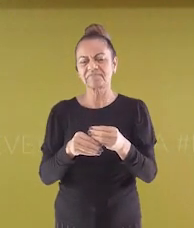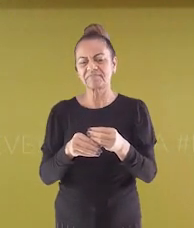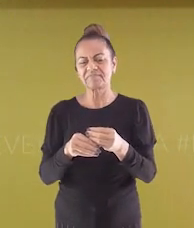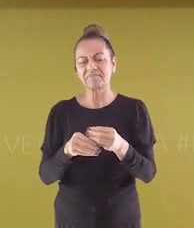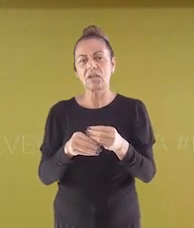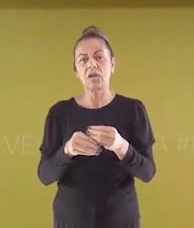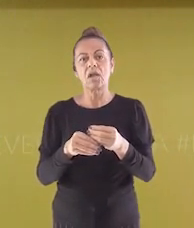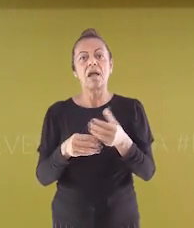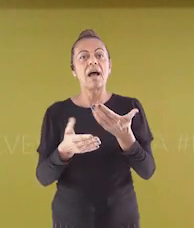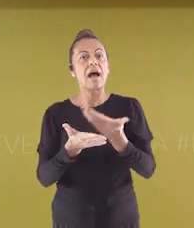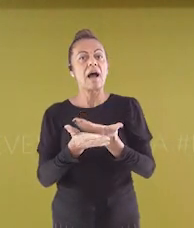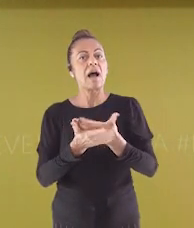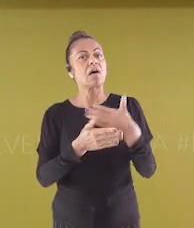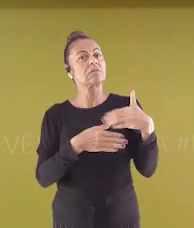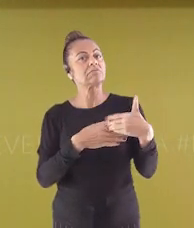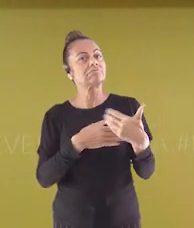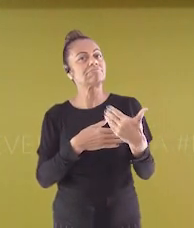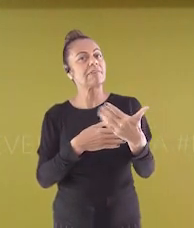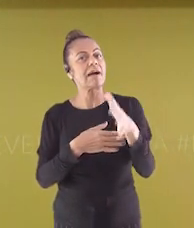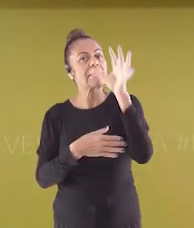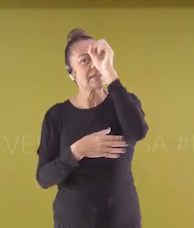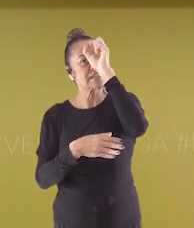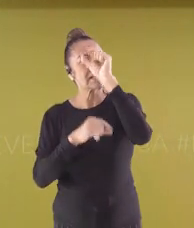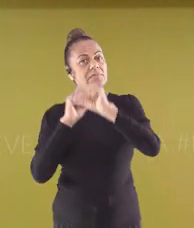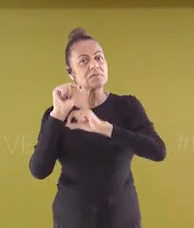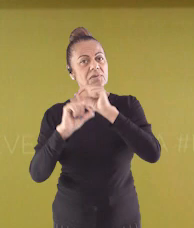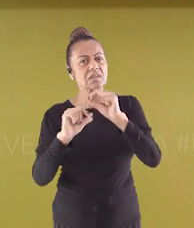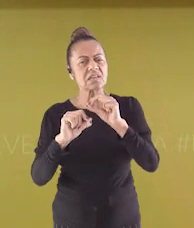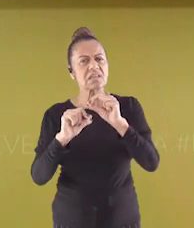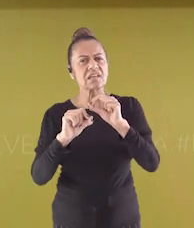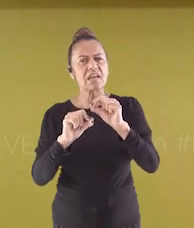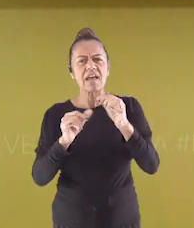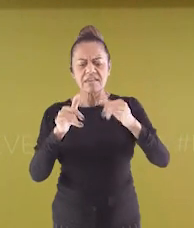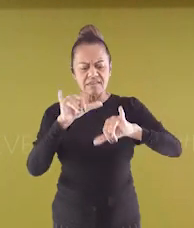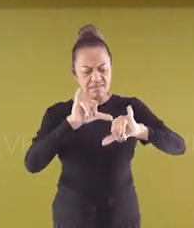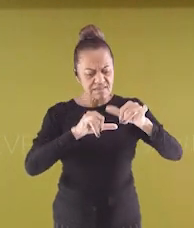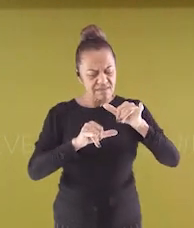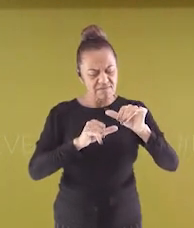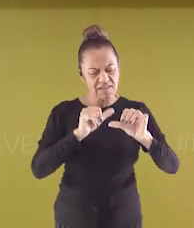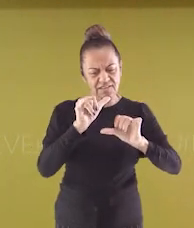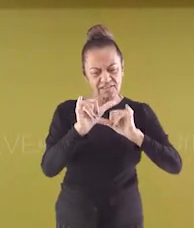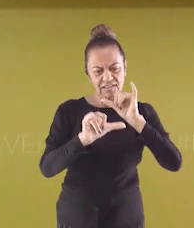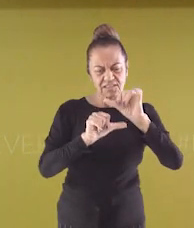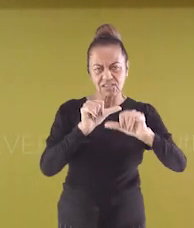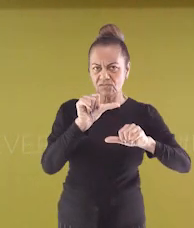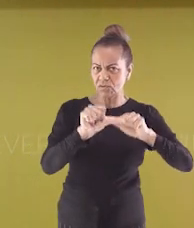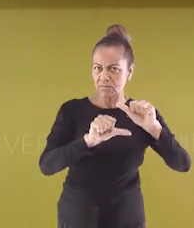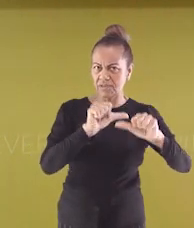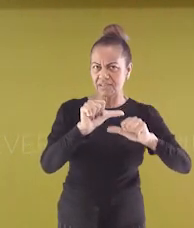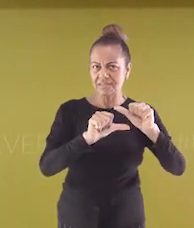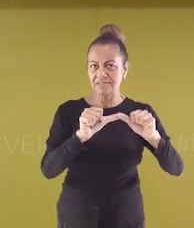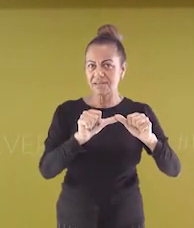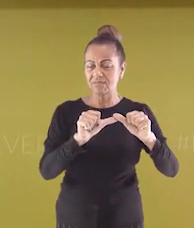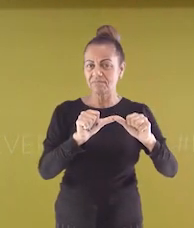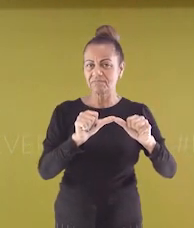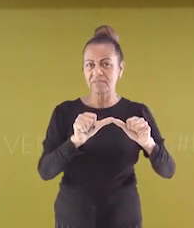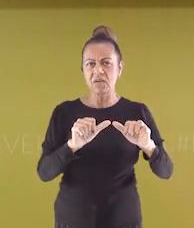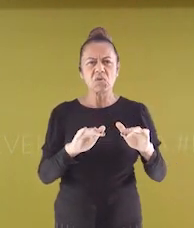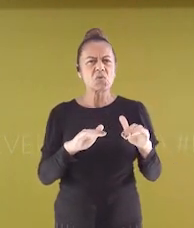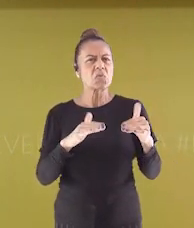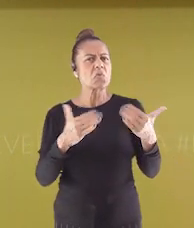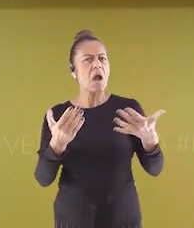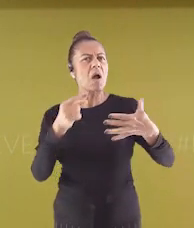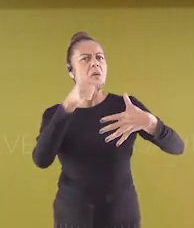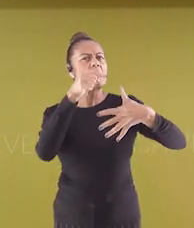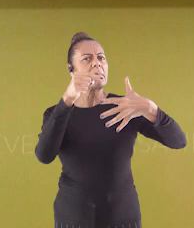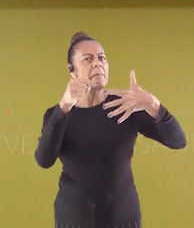transformações químicas na cozinha? O que vimos durante essa aula? O que são transformações químicas?